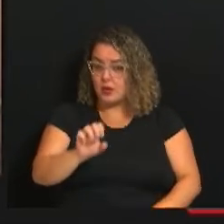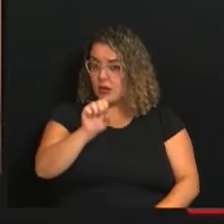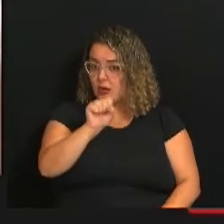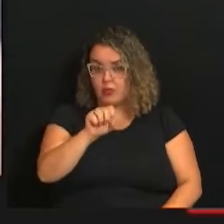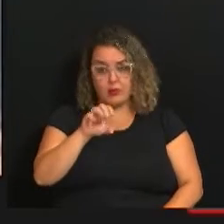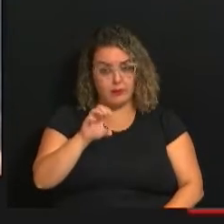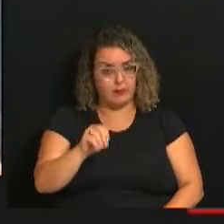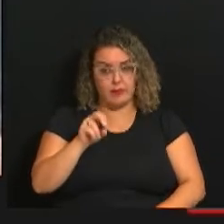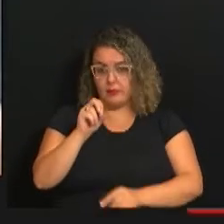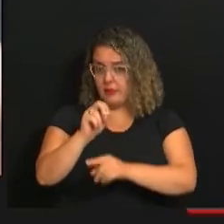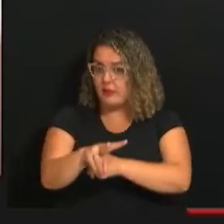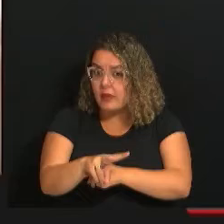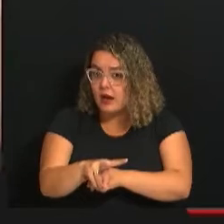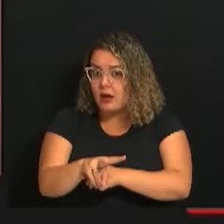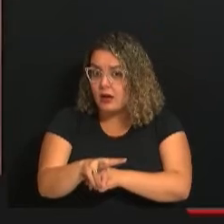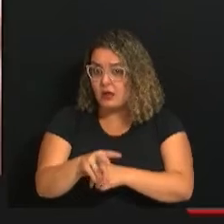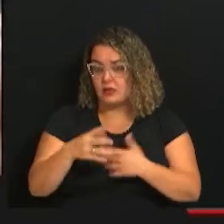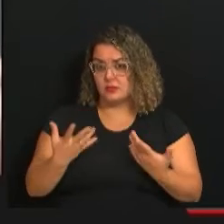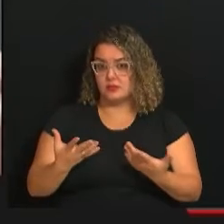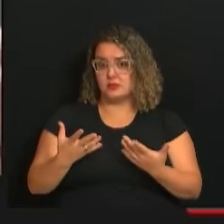é que era o seu estilo de vida?